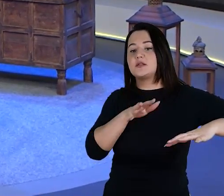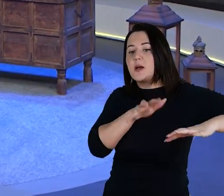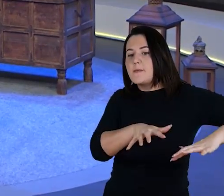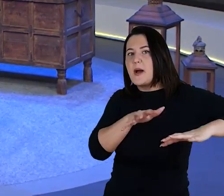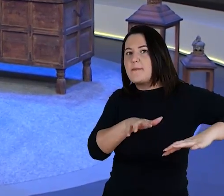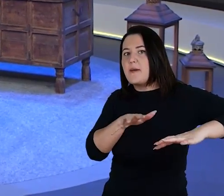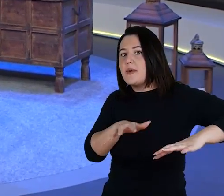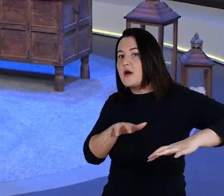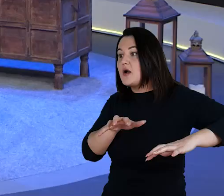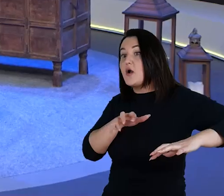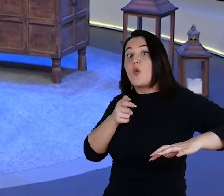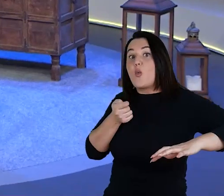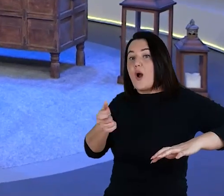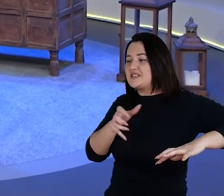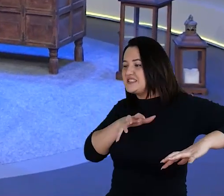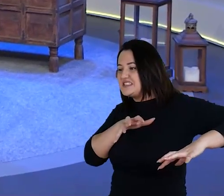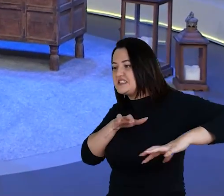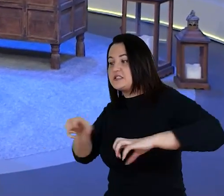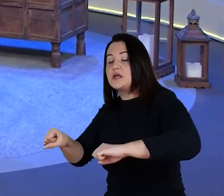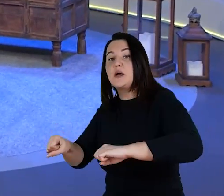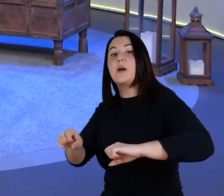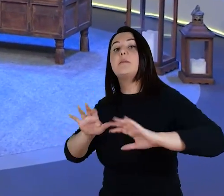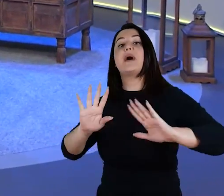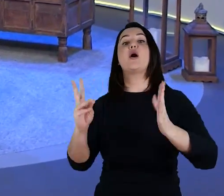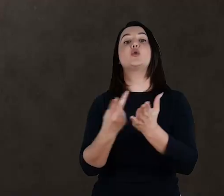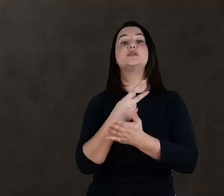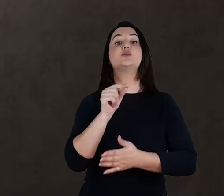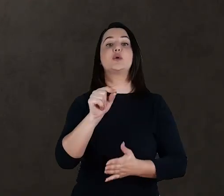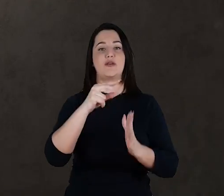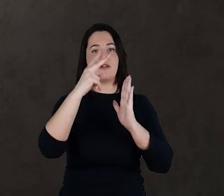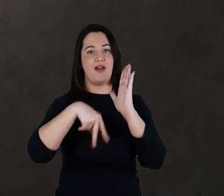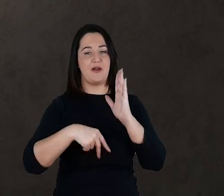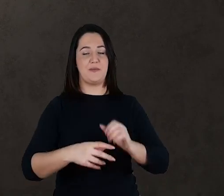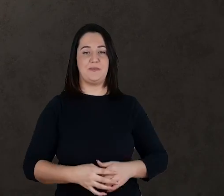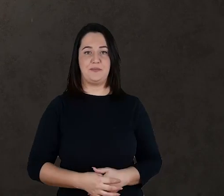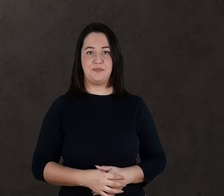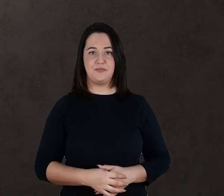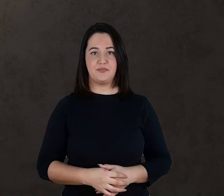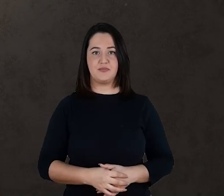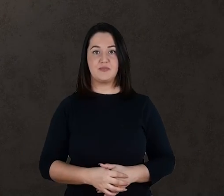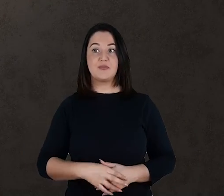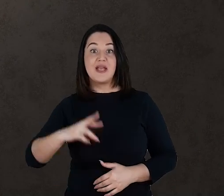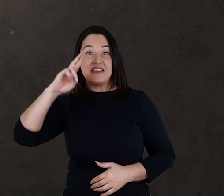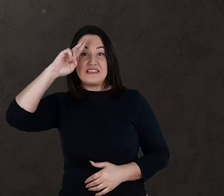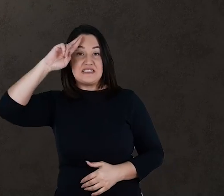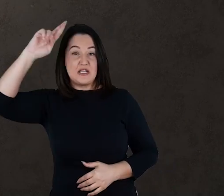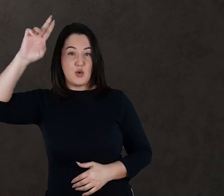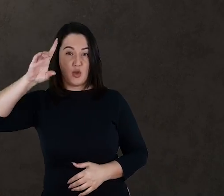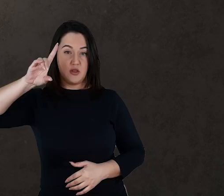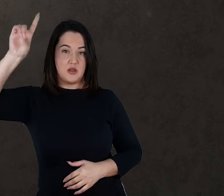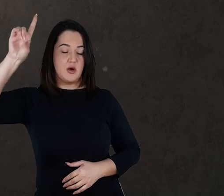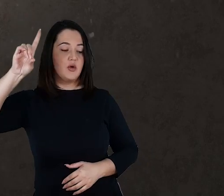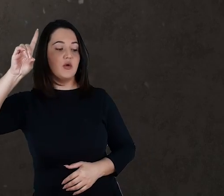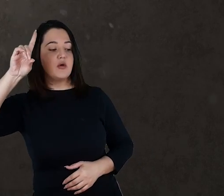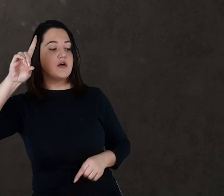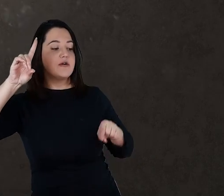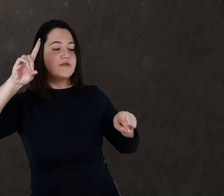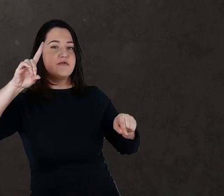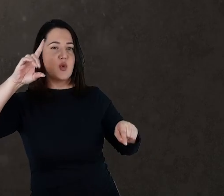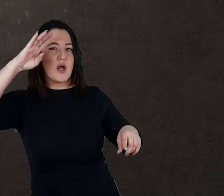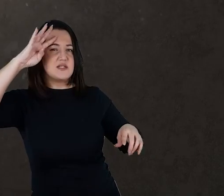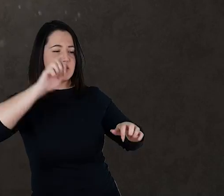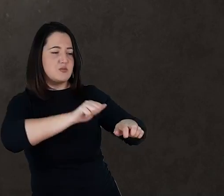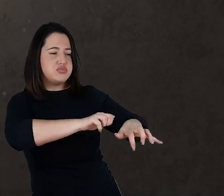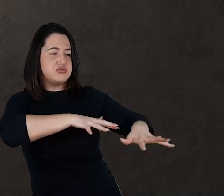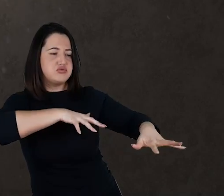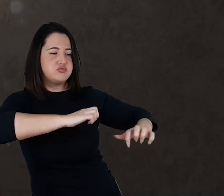prestar atenção aí na sua casa. Eu vou ler o texto bíblico para você. Preste atenção. Porque o Senhor havia feito o exército dos sírios ouvir